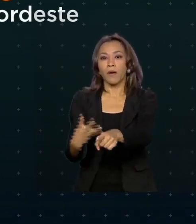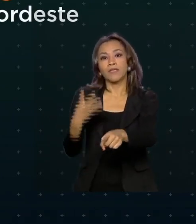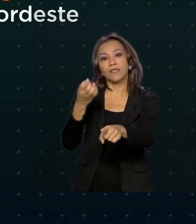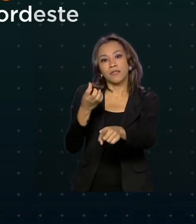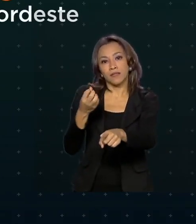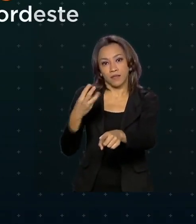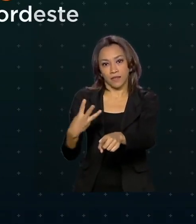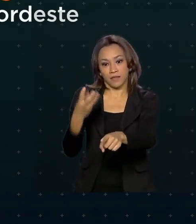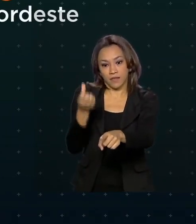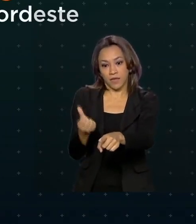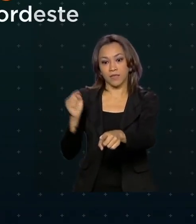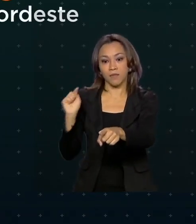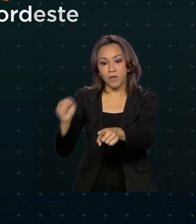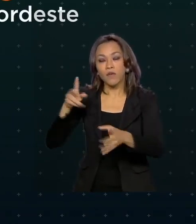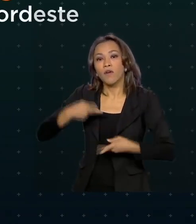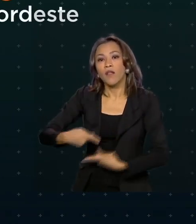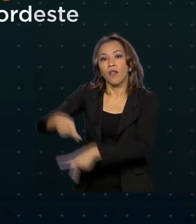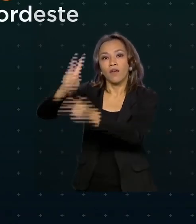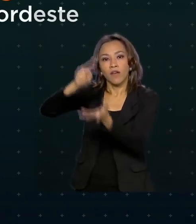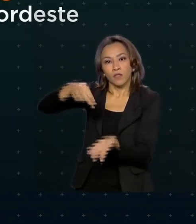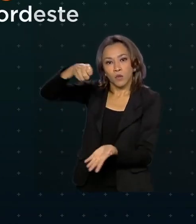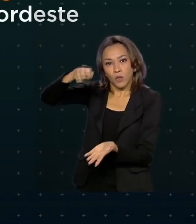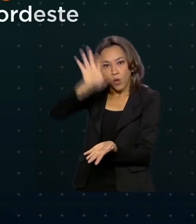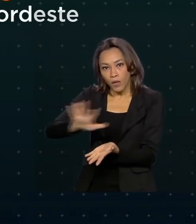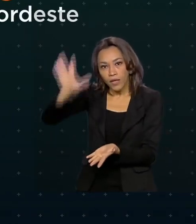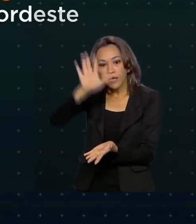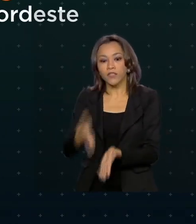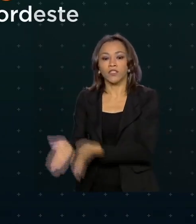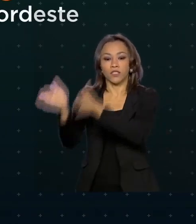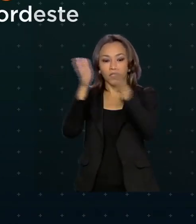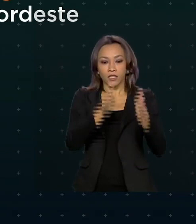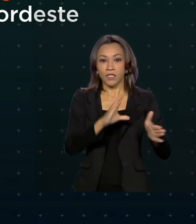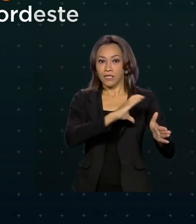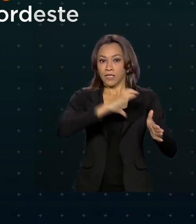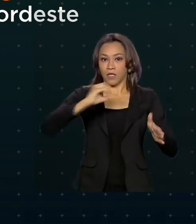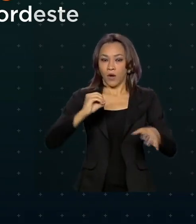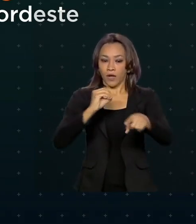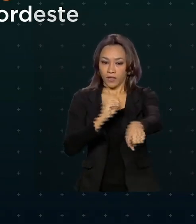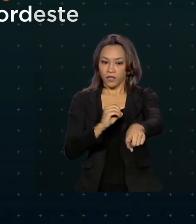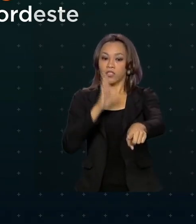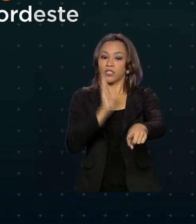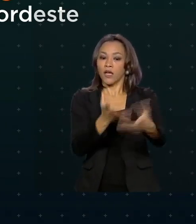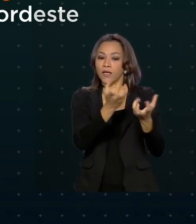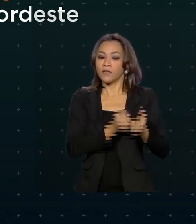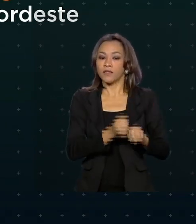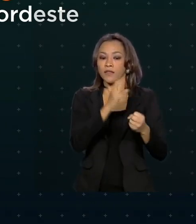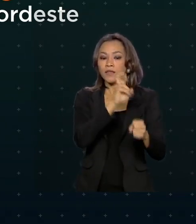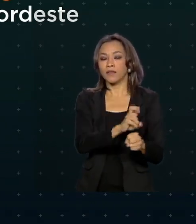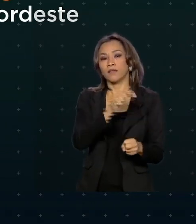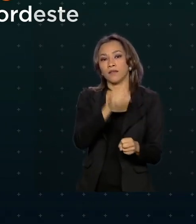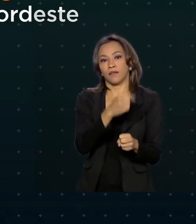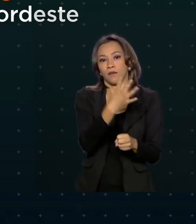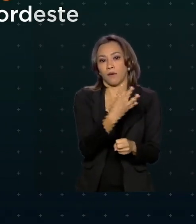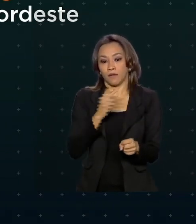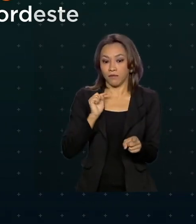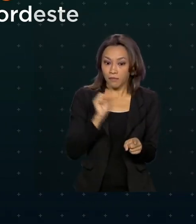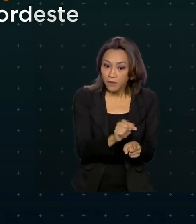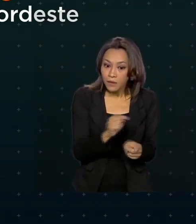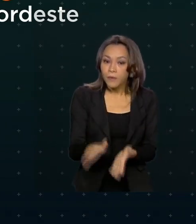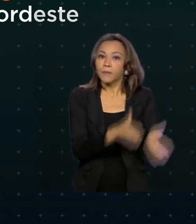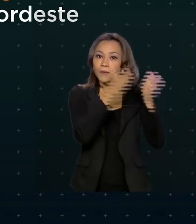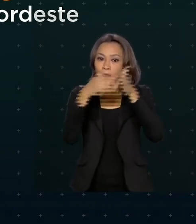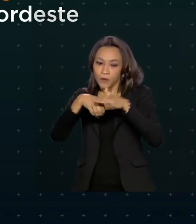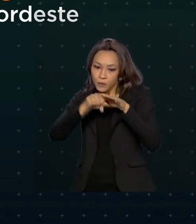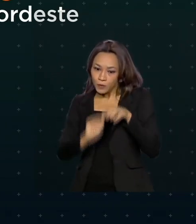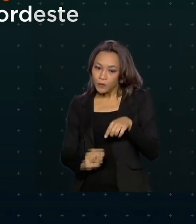1.436.000 doses foram enviadas para os estados do Nordeste. Já o Centro-Oeste recebe 574.000 doses e